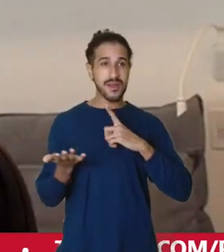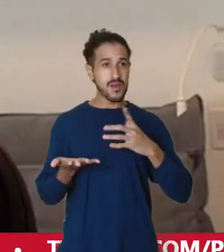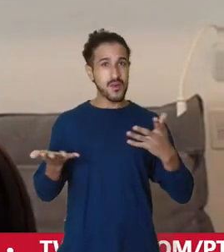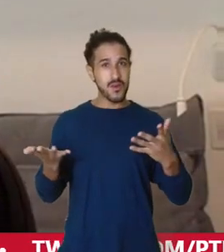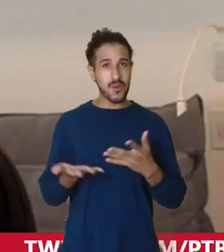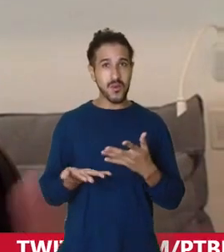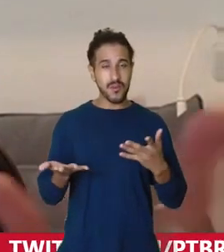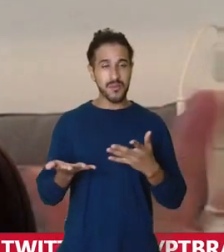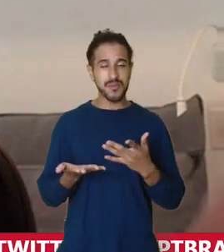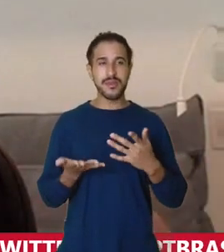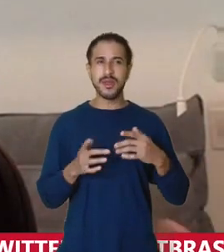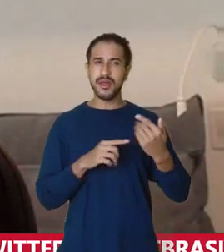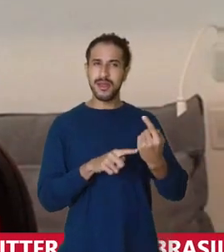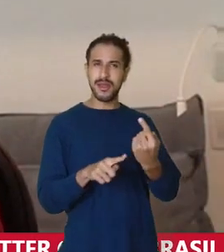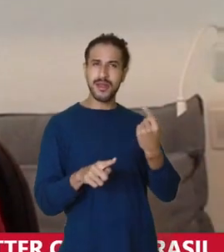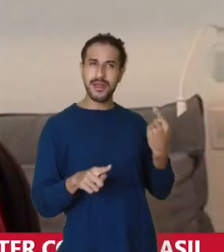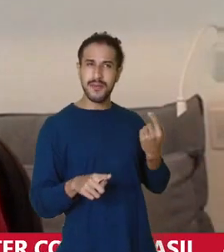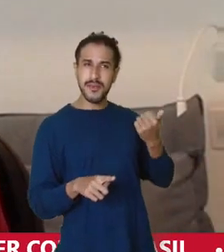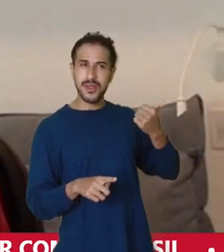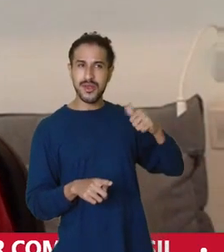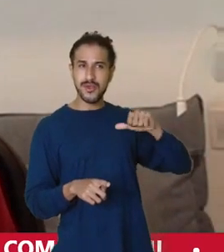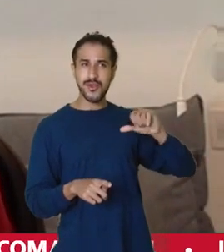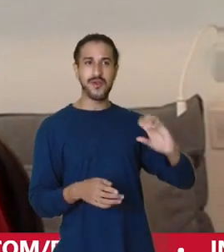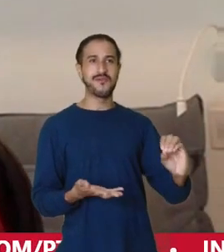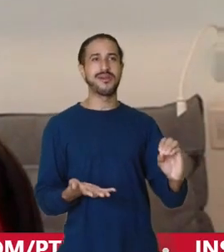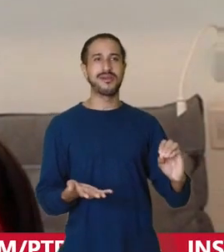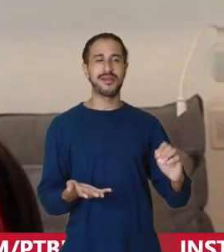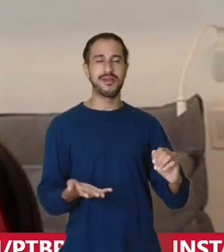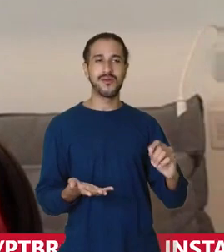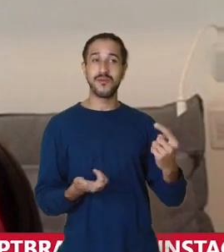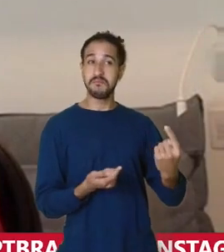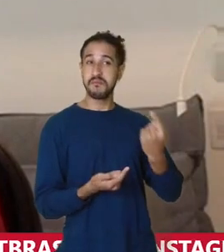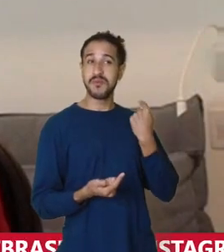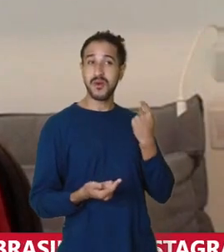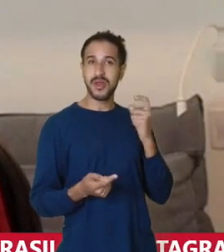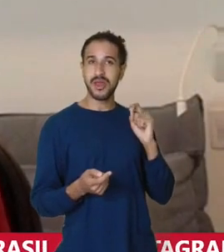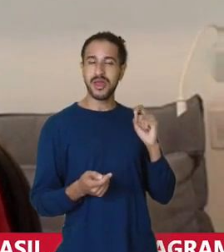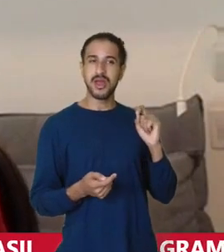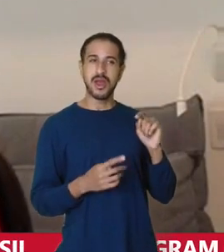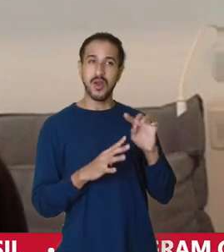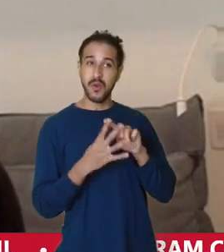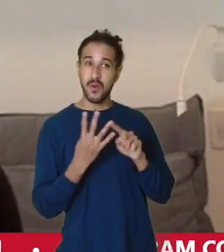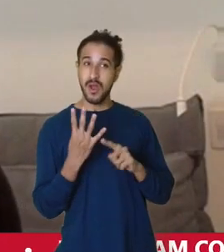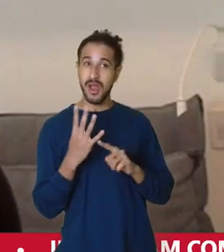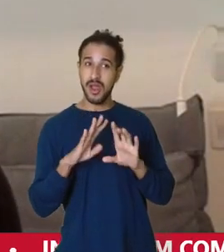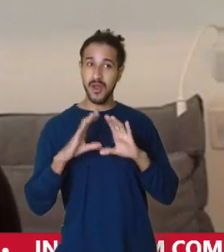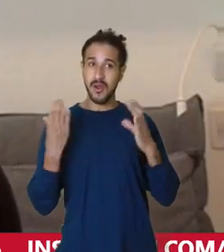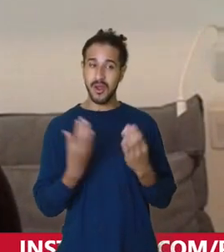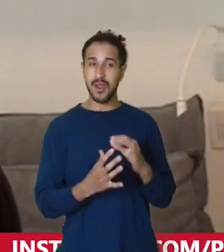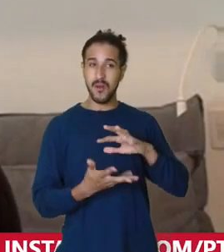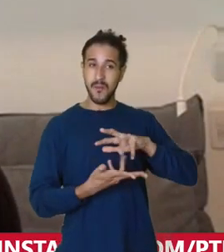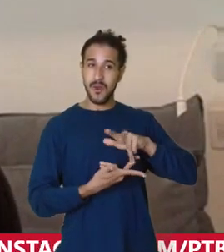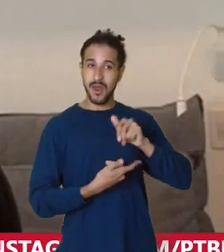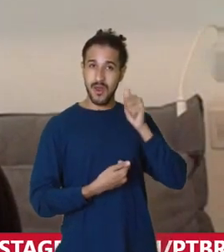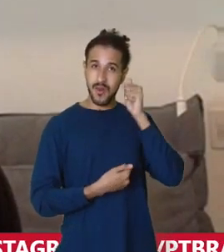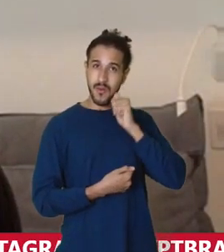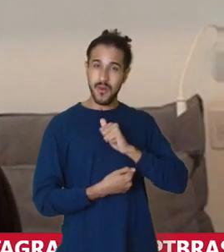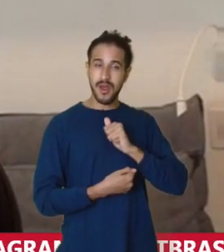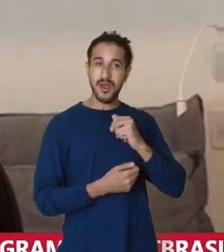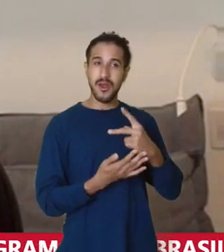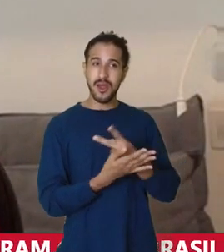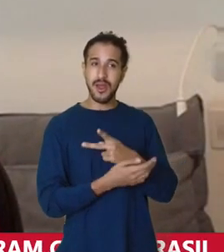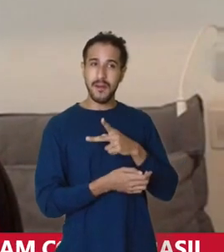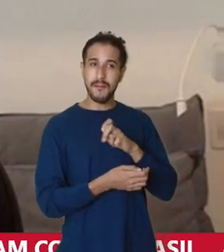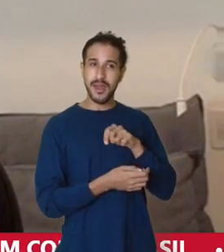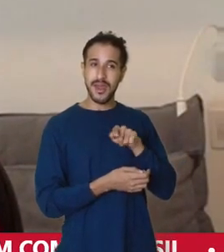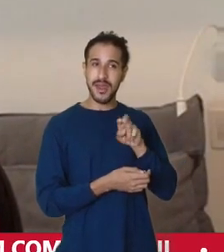hoje, ainda lá nos anos 1990, quando, na 4ª Conferência Mundial das Mulheres, que aconteceu em Pequim,